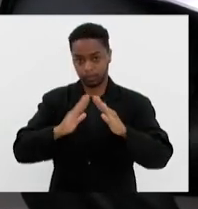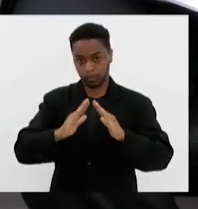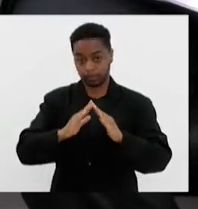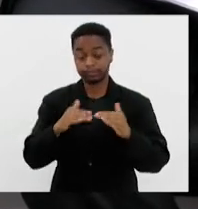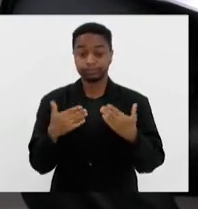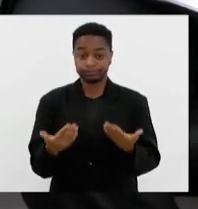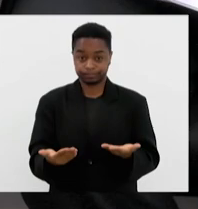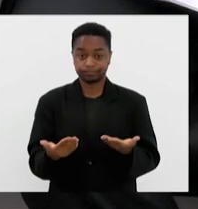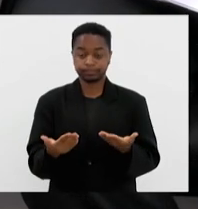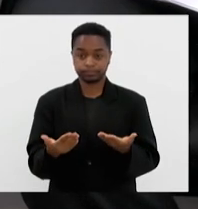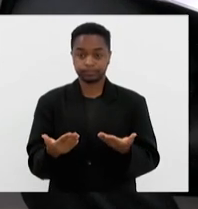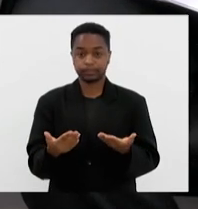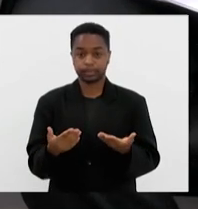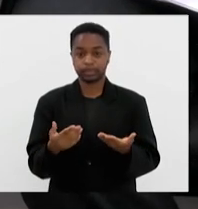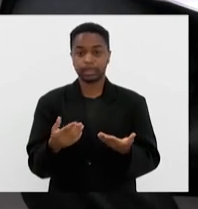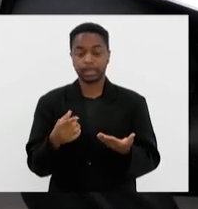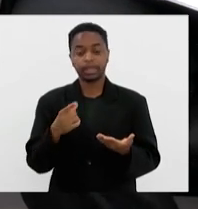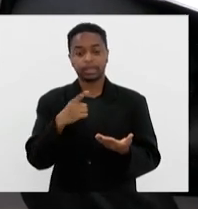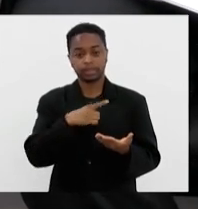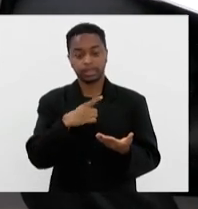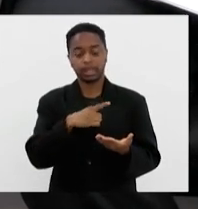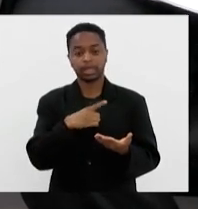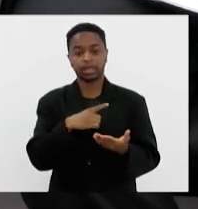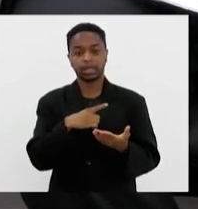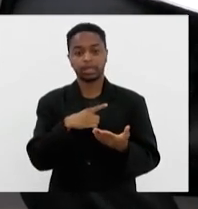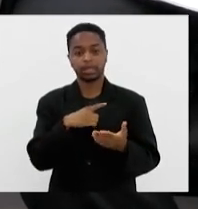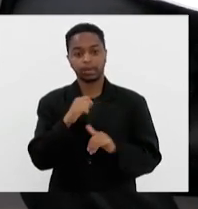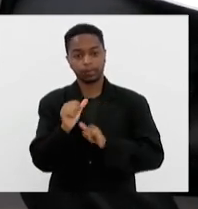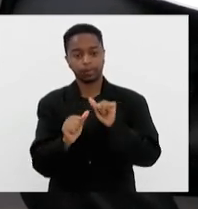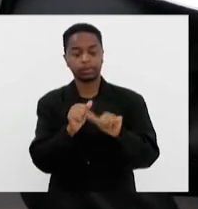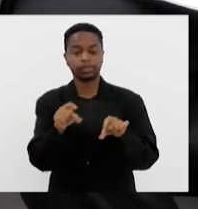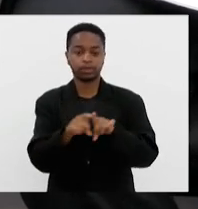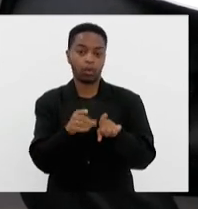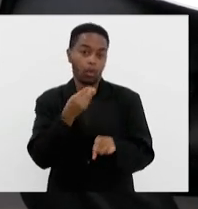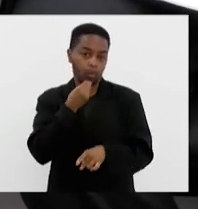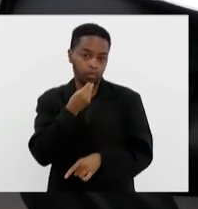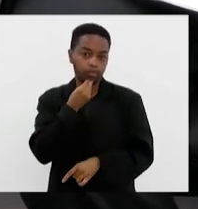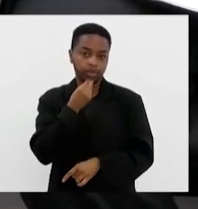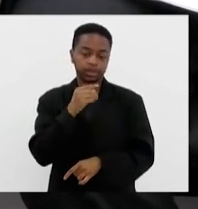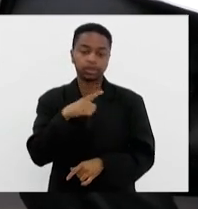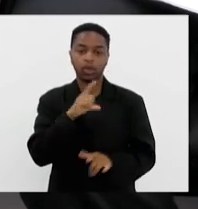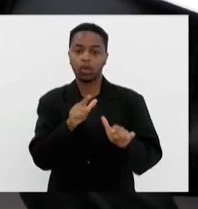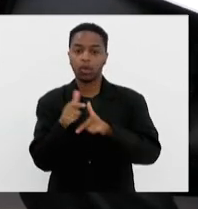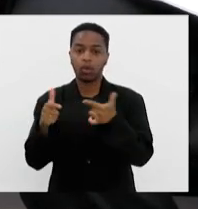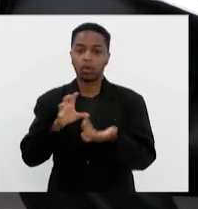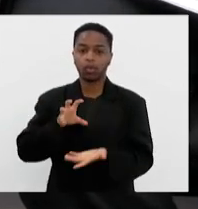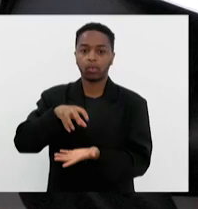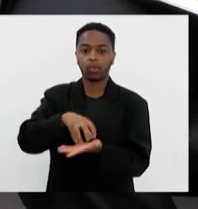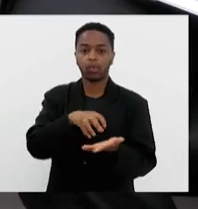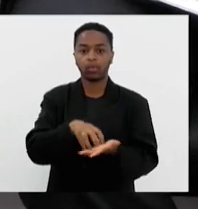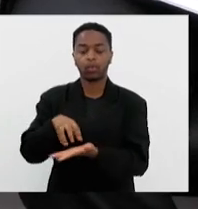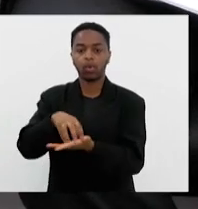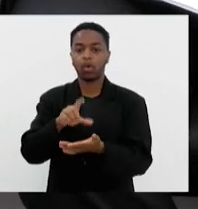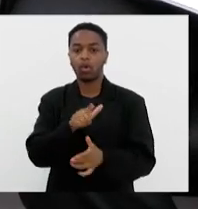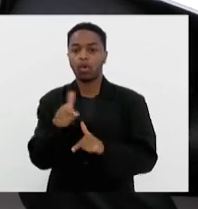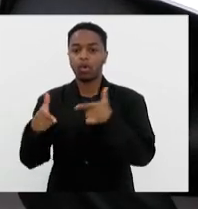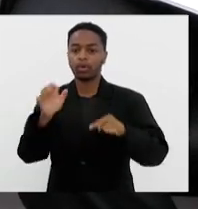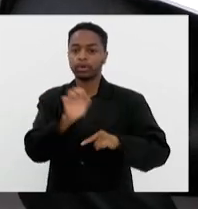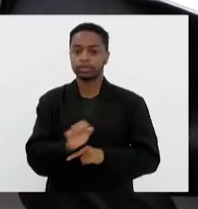de domicílio de todos os proprietários. E isso também, evidentemente, que outras unidades federativas